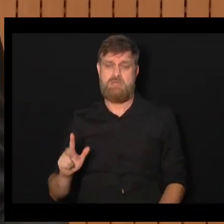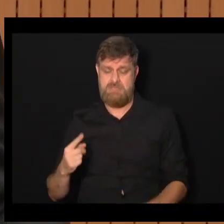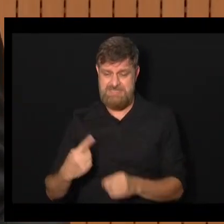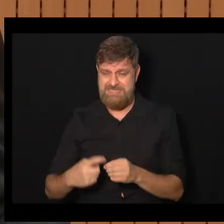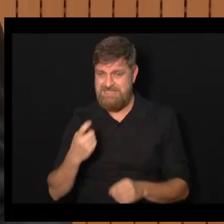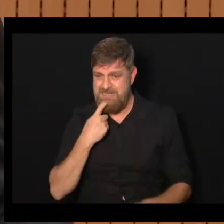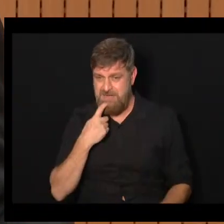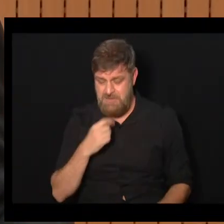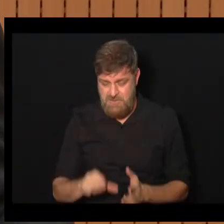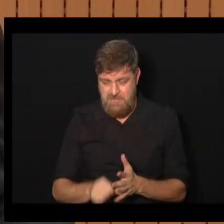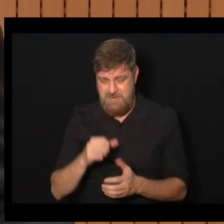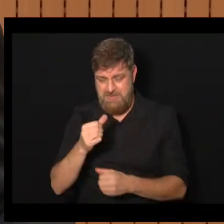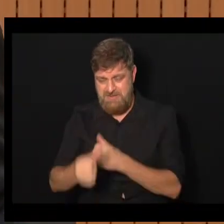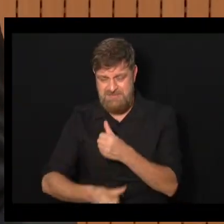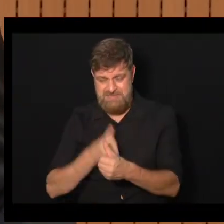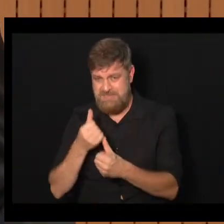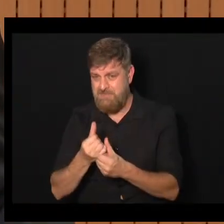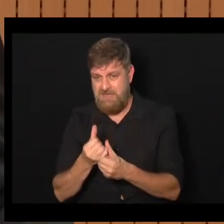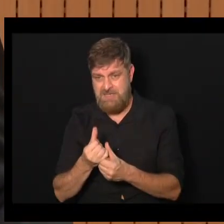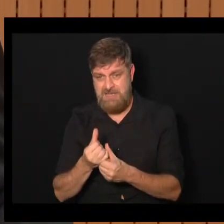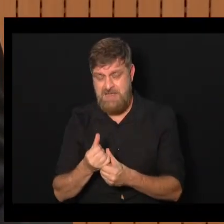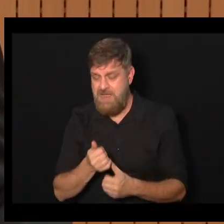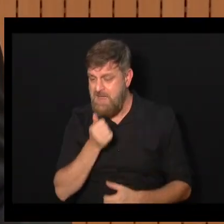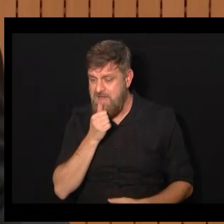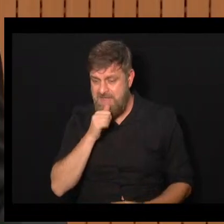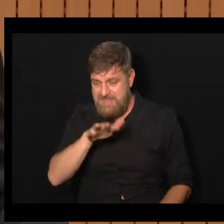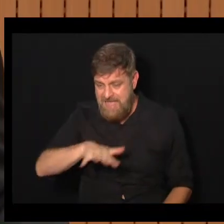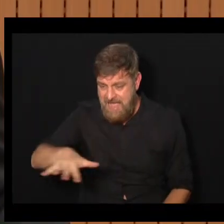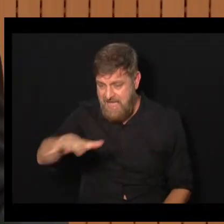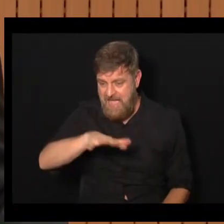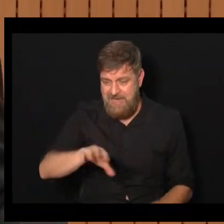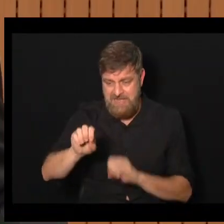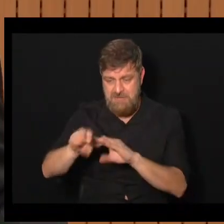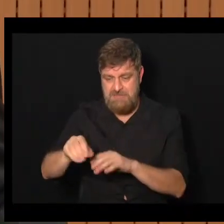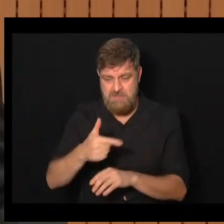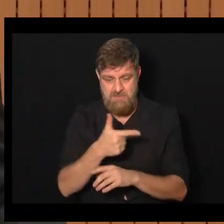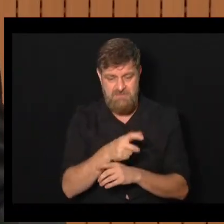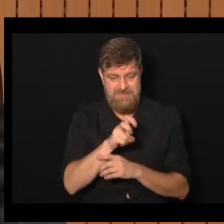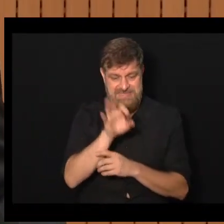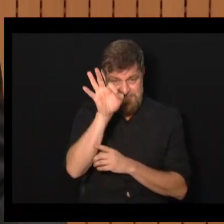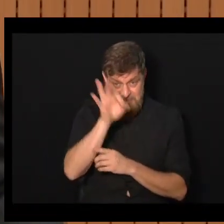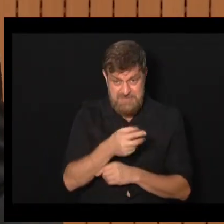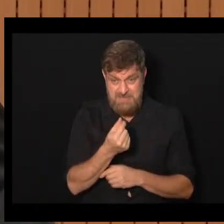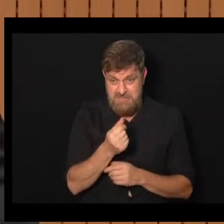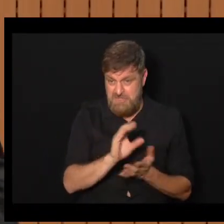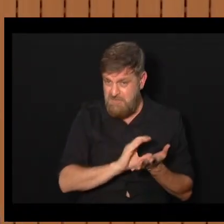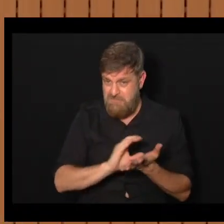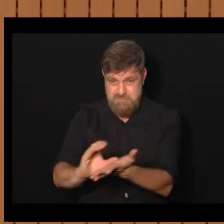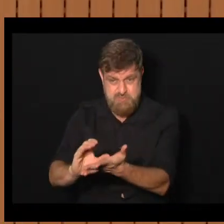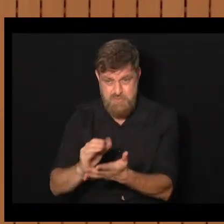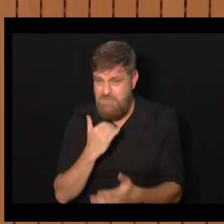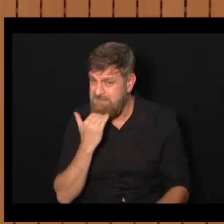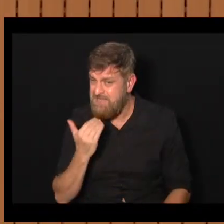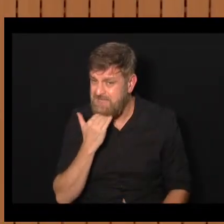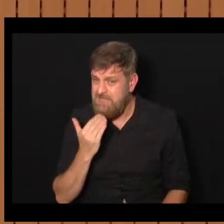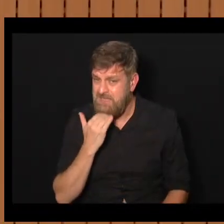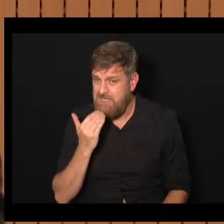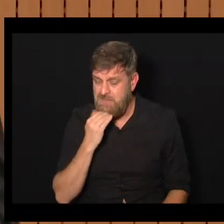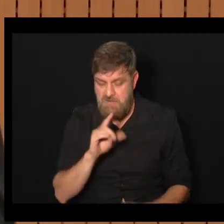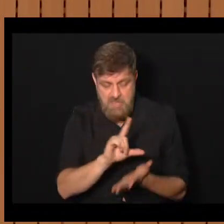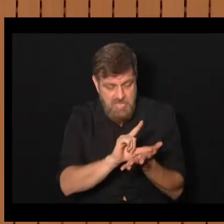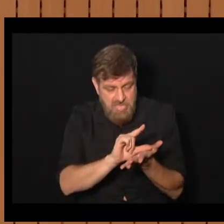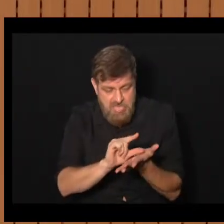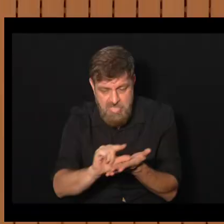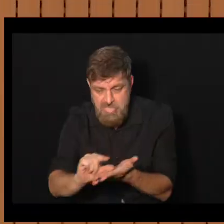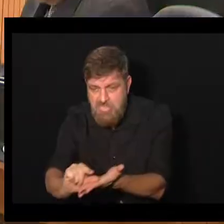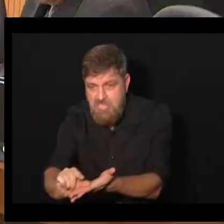primeiro semestre, não investiu os 25% constitucionais em educação pública aqui na nossa